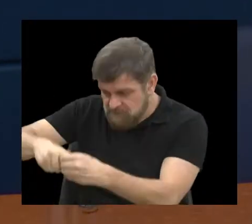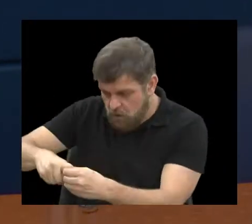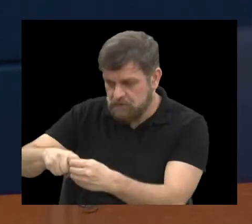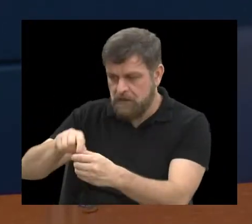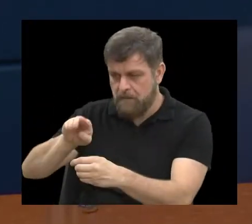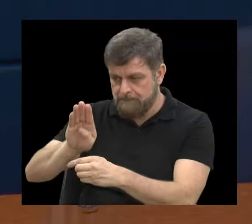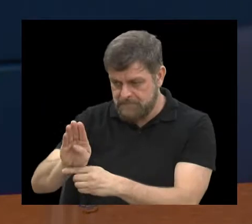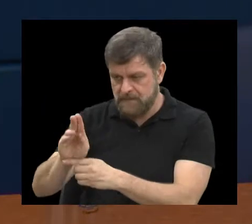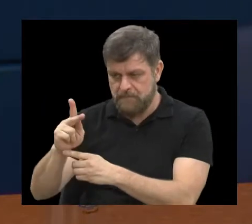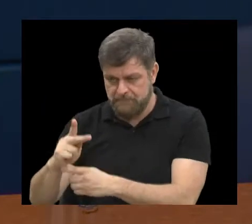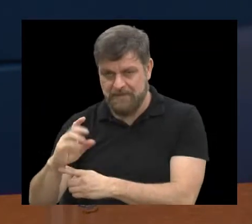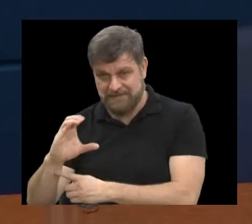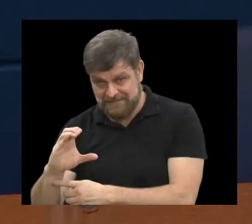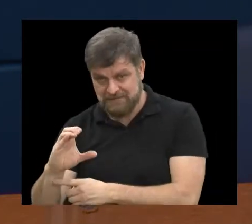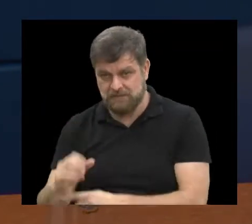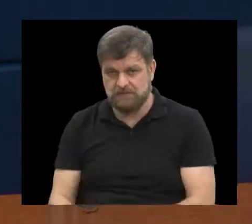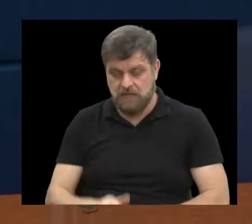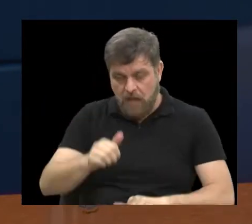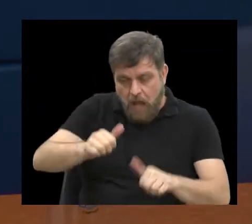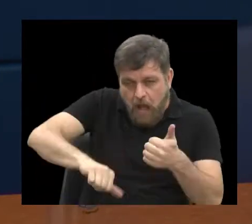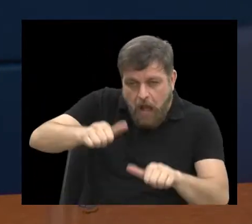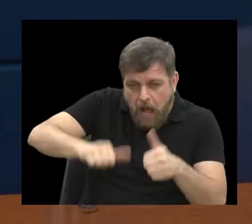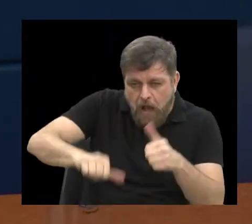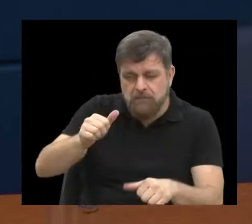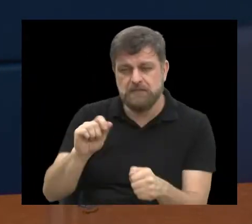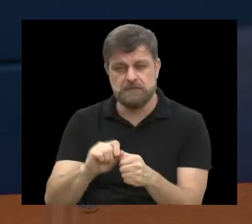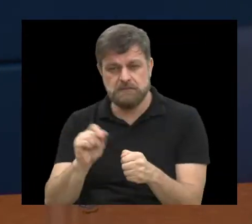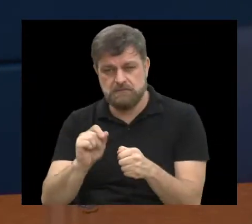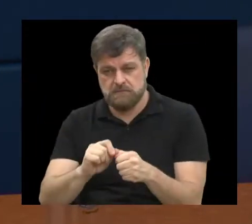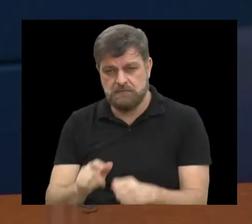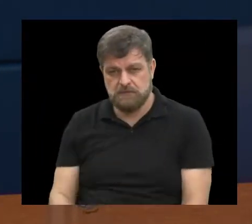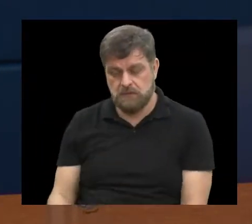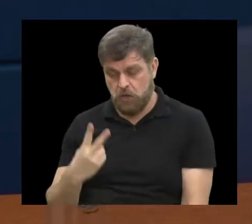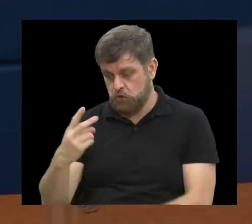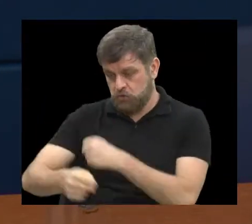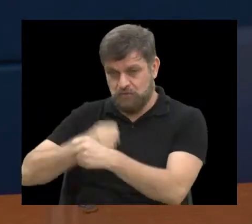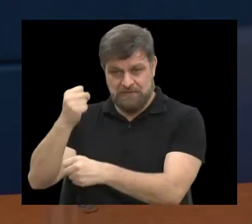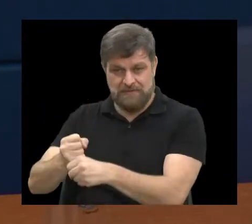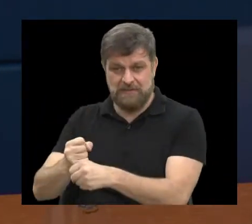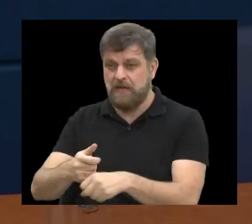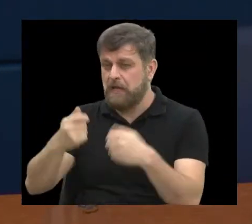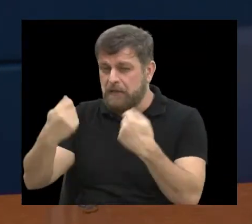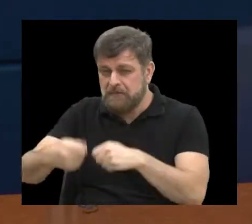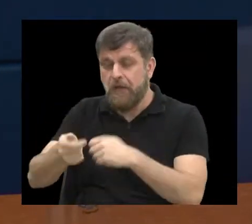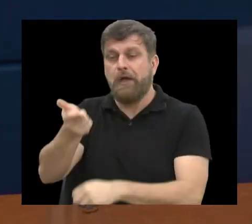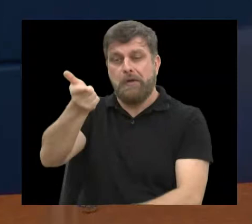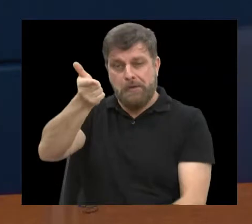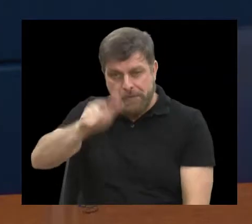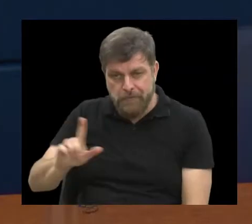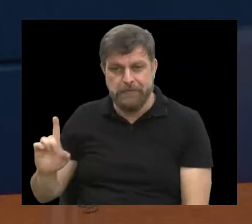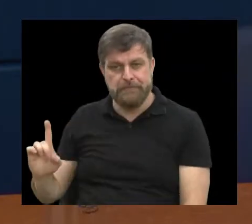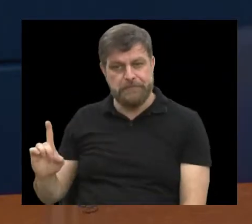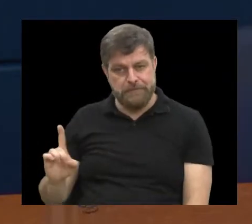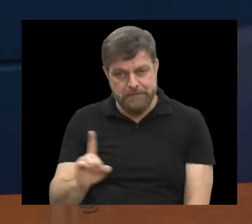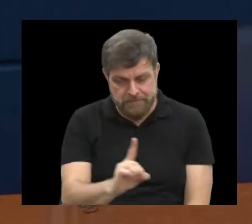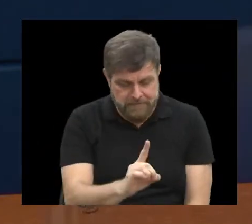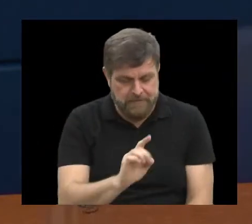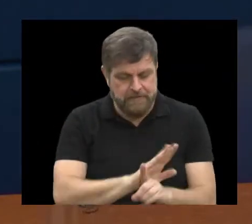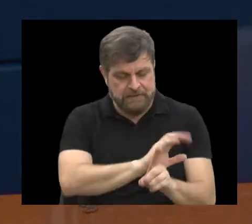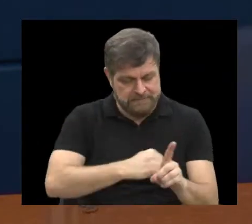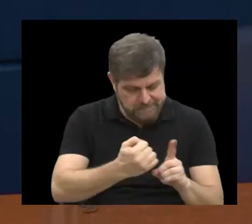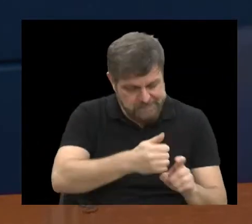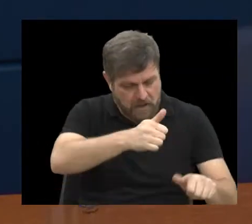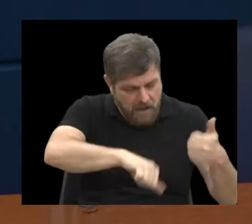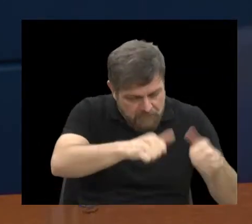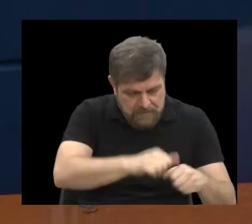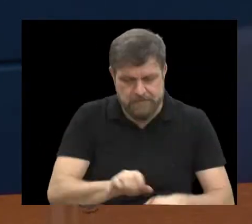reativação. Então, se a avaliação foi feita dentro dos últimos 2 anos, não precisa passar por uma nova avaliação social ou uma